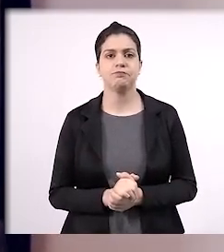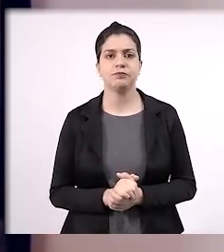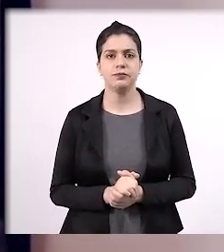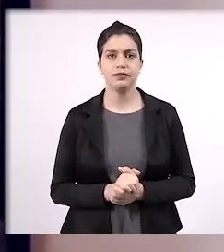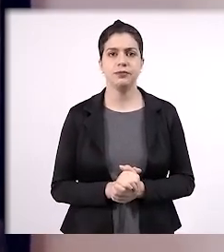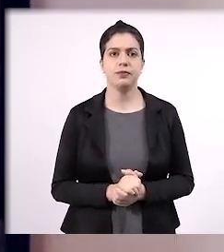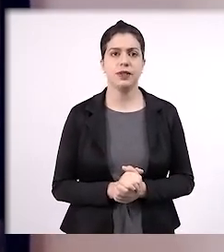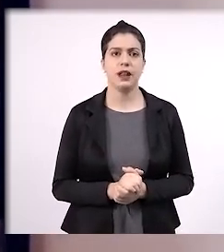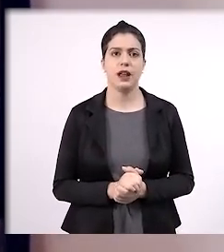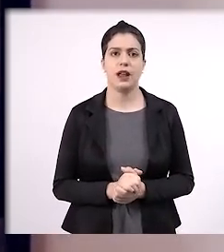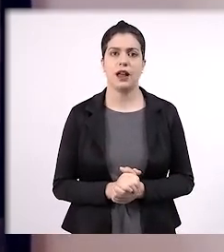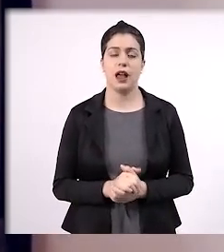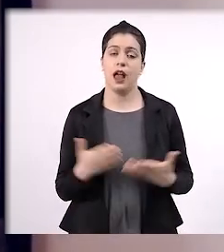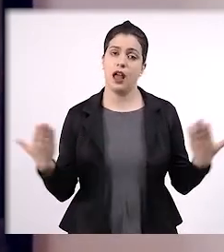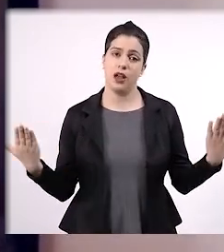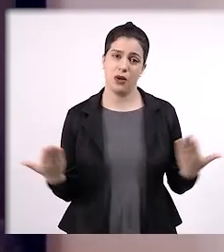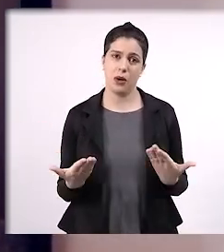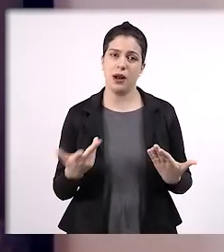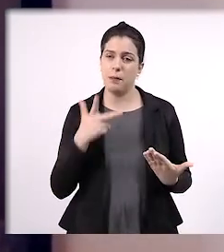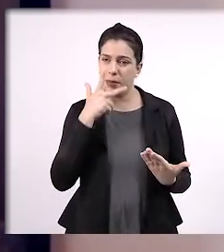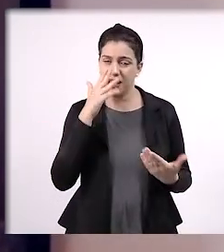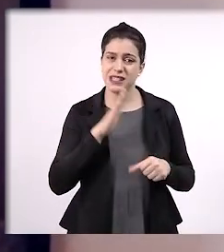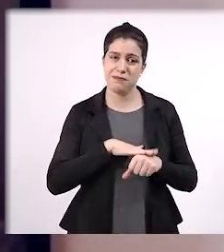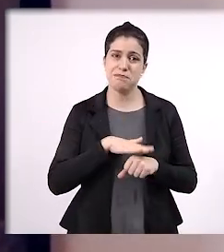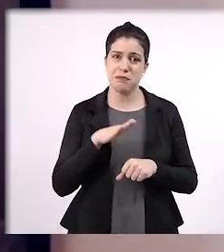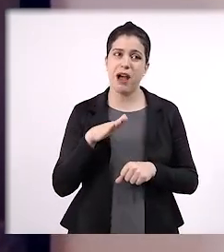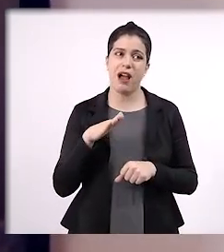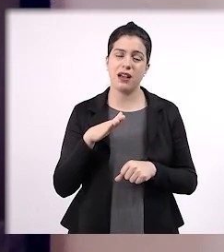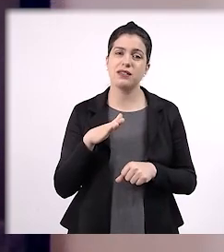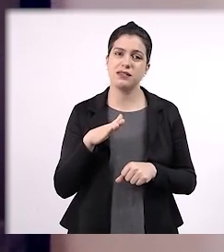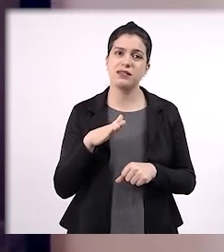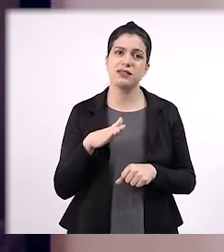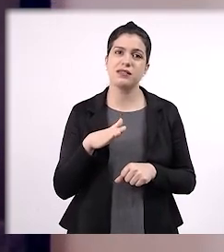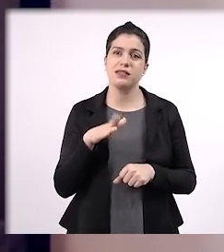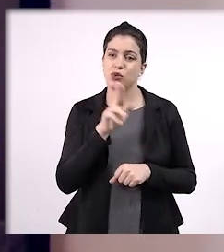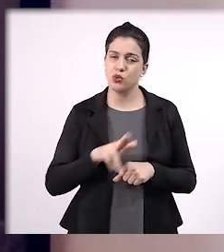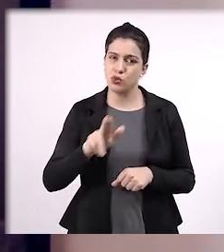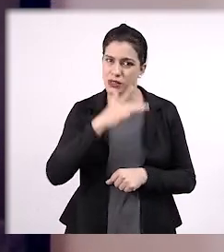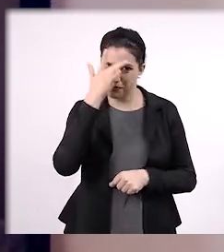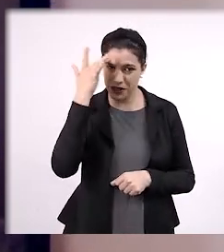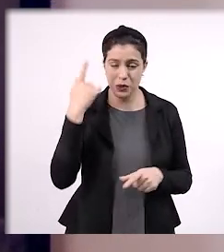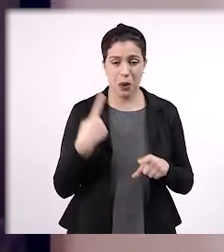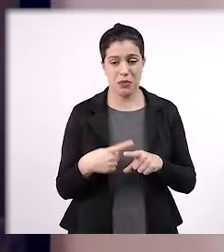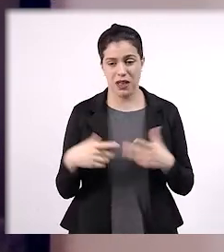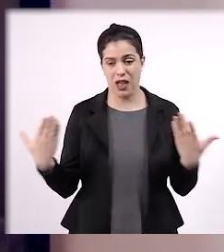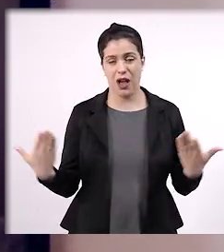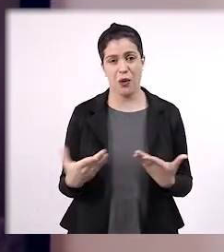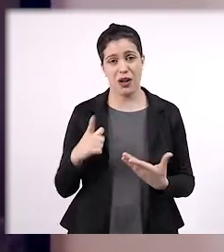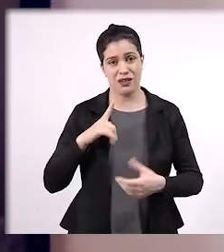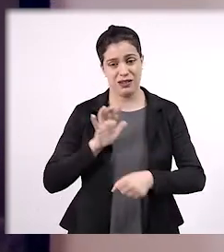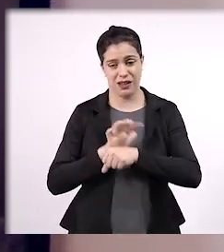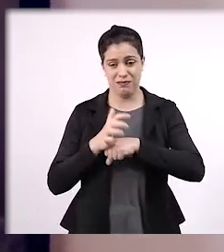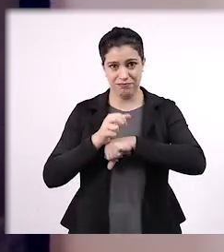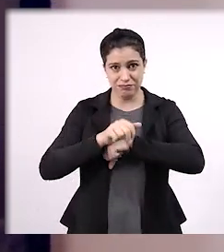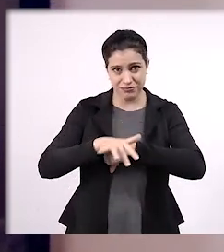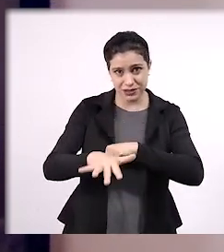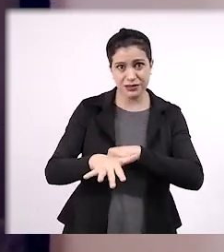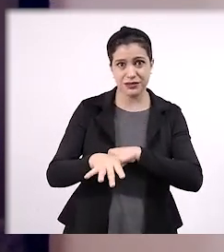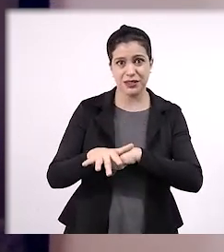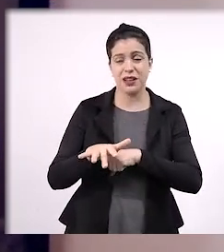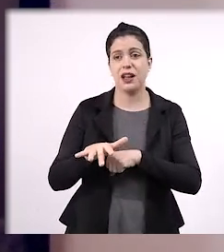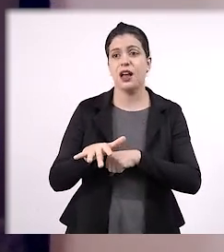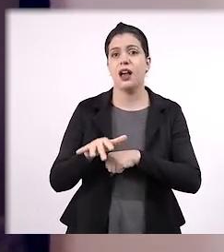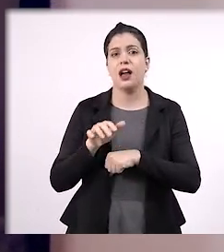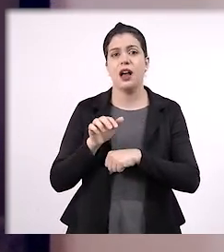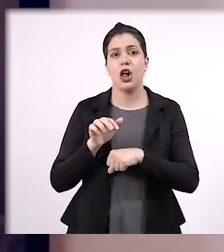pública brasileira, talvez ele não tenha sido criado, mas ele deve ter ganhado muito mais força em razão do